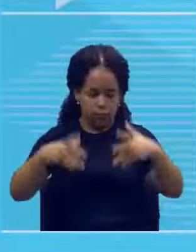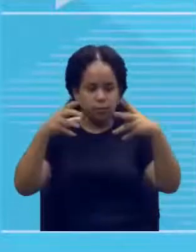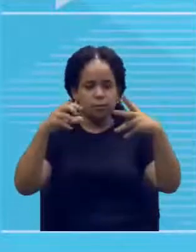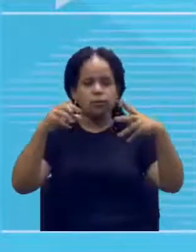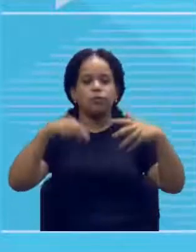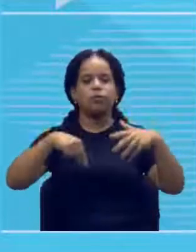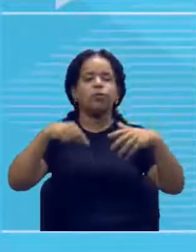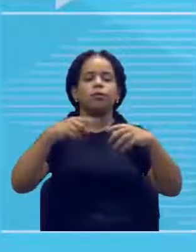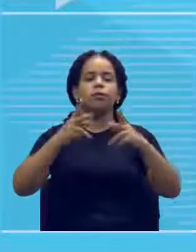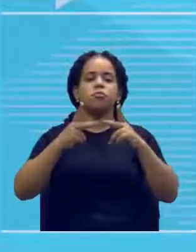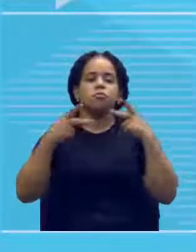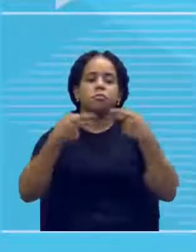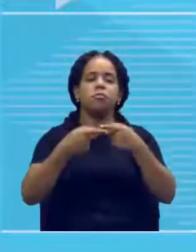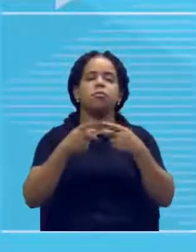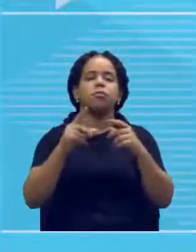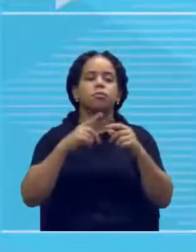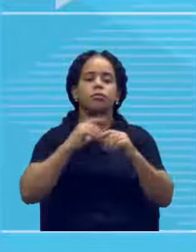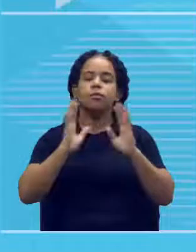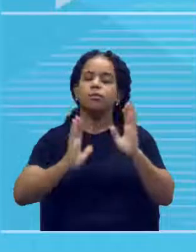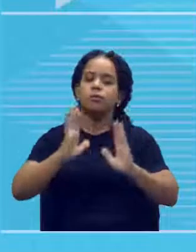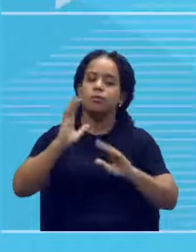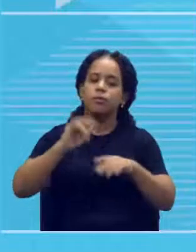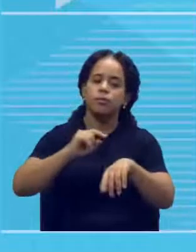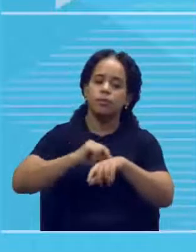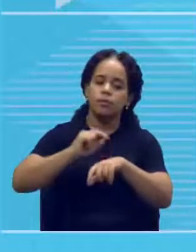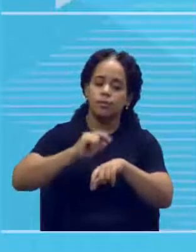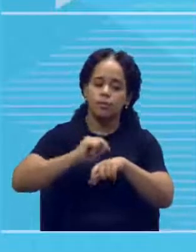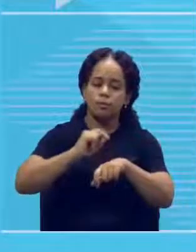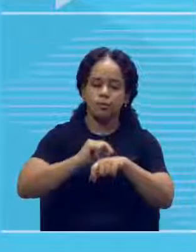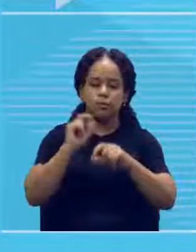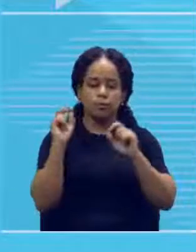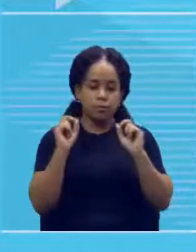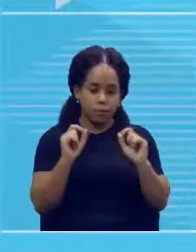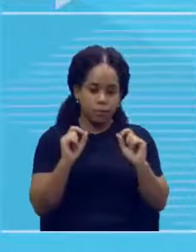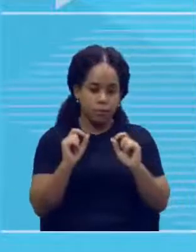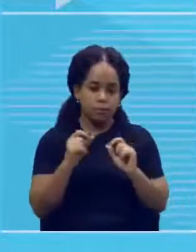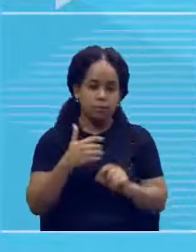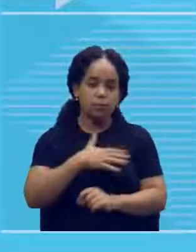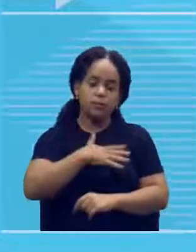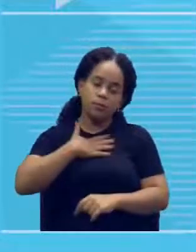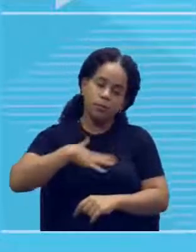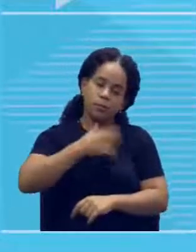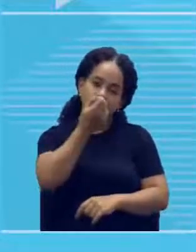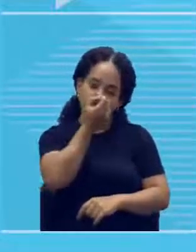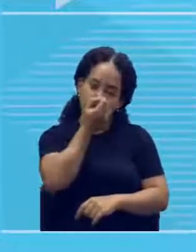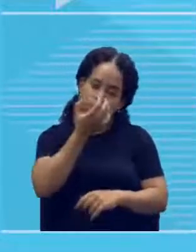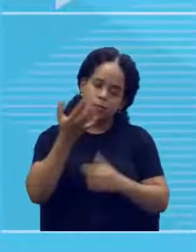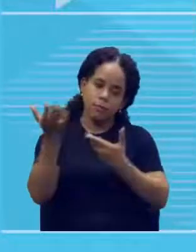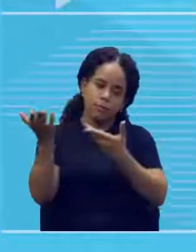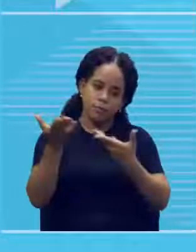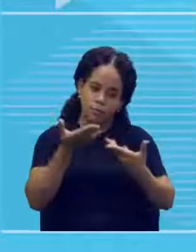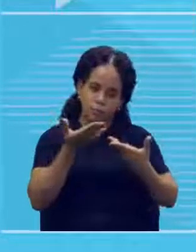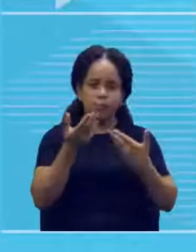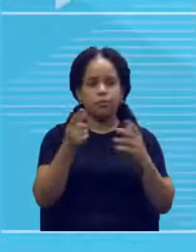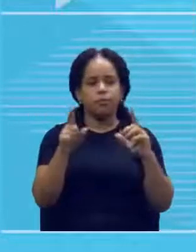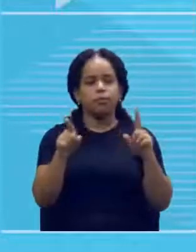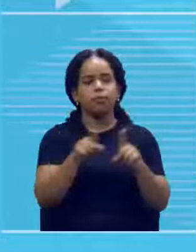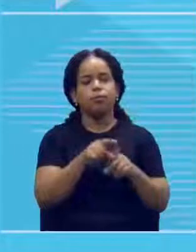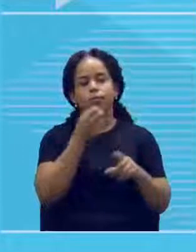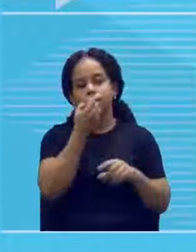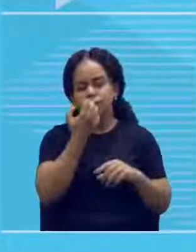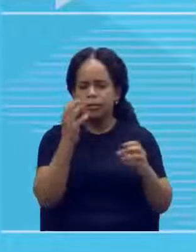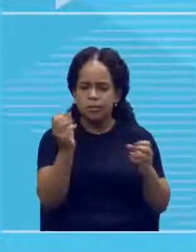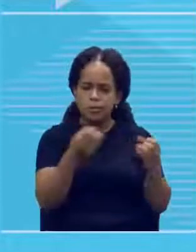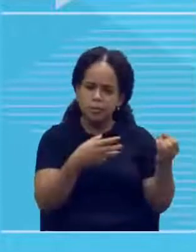ali, promovendo esse momento de trazer boas novas, de trazer coisas